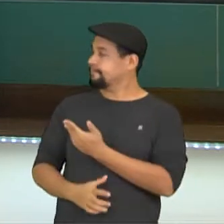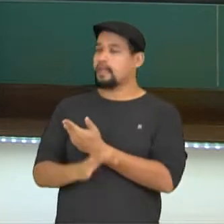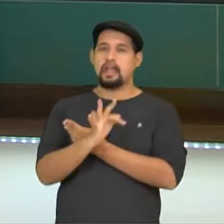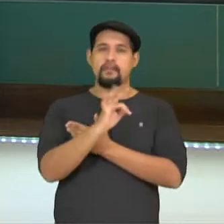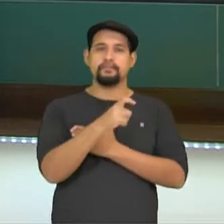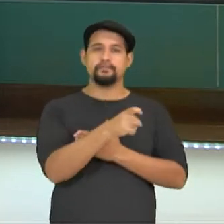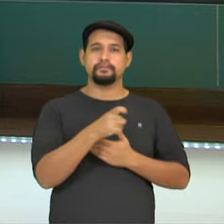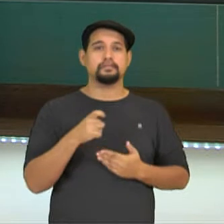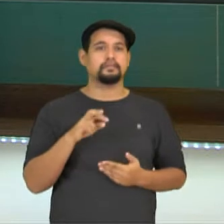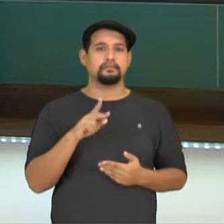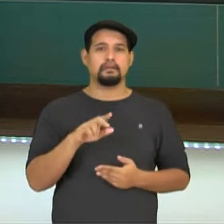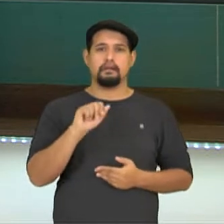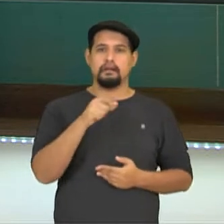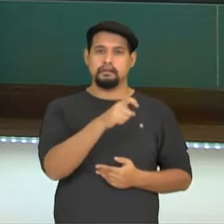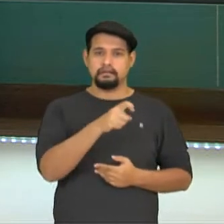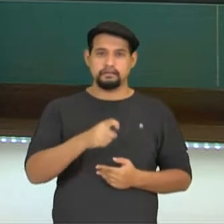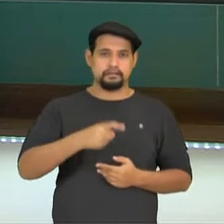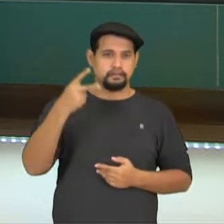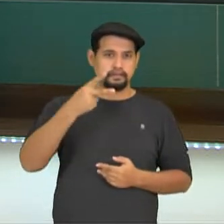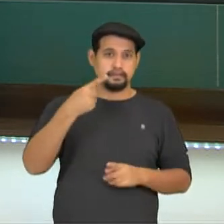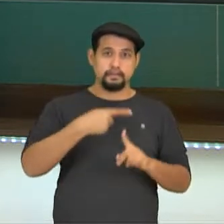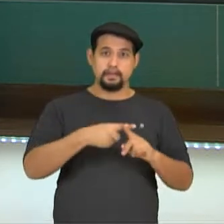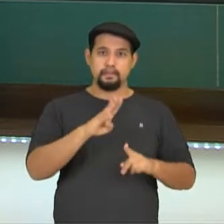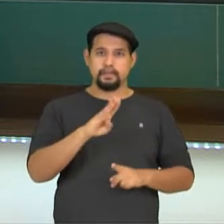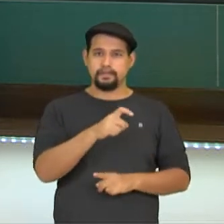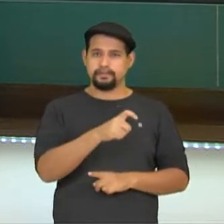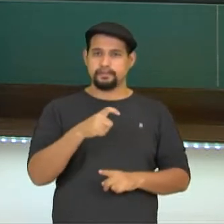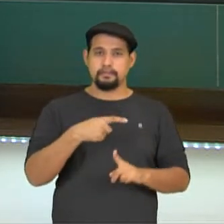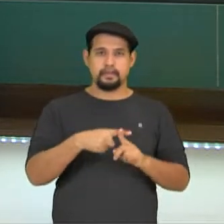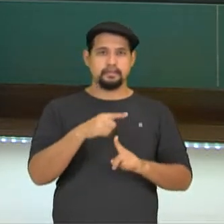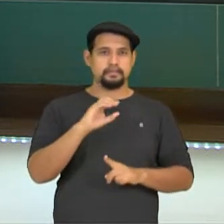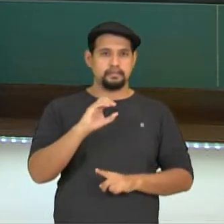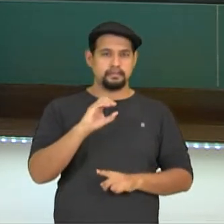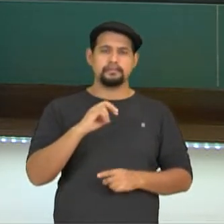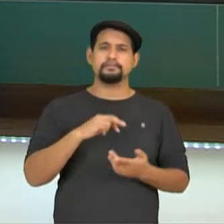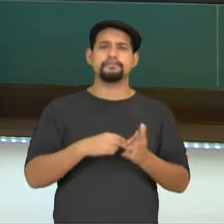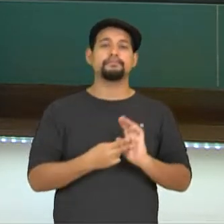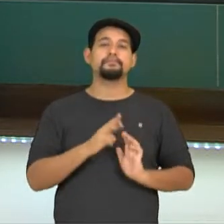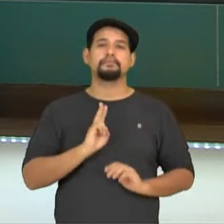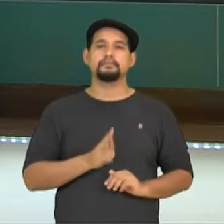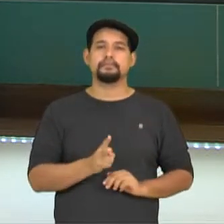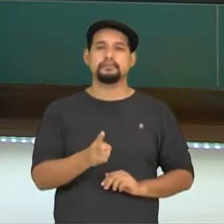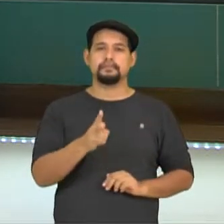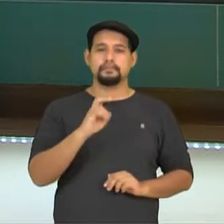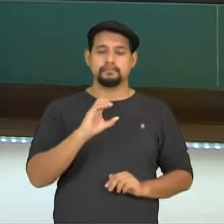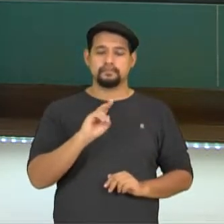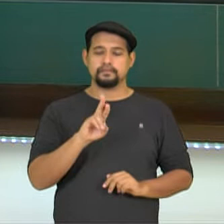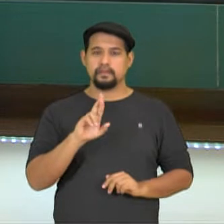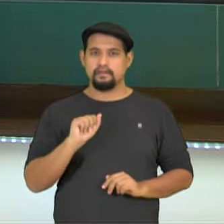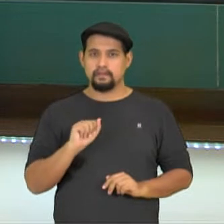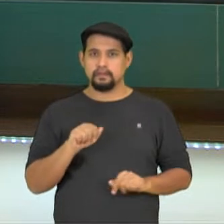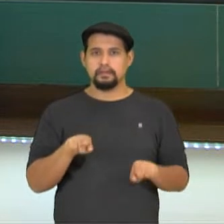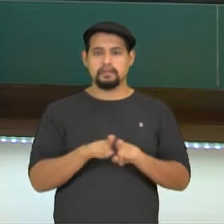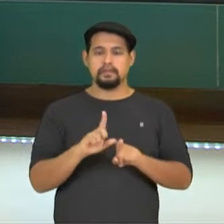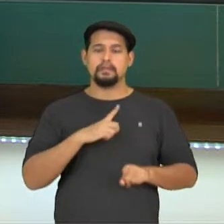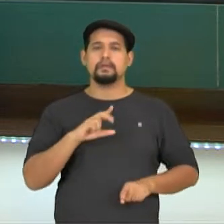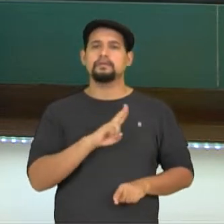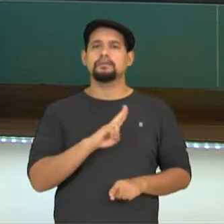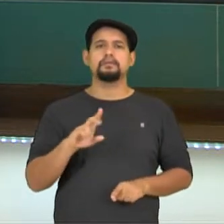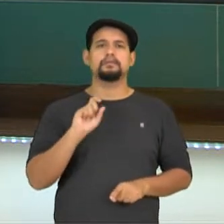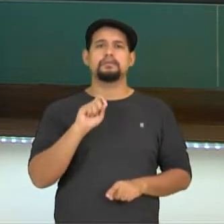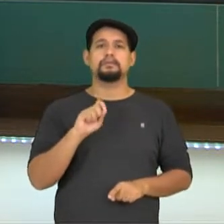x igual a ax ao quadrado mais bx mais c, sempre será uma curva, a qual damos o nome